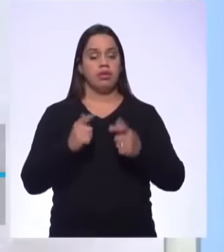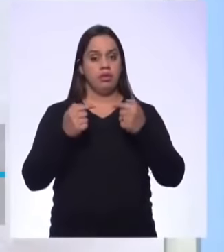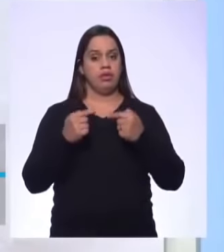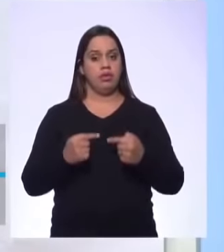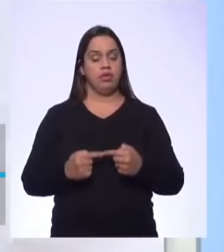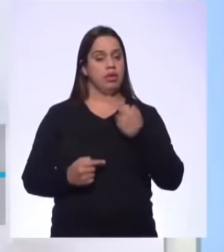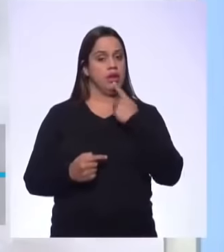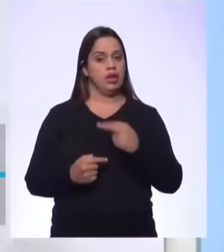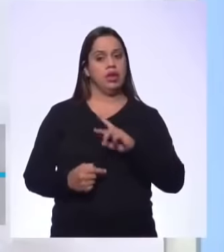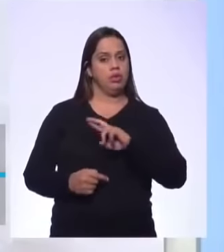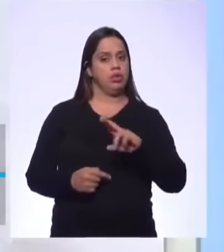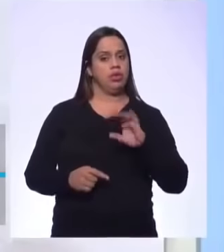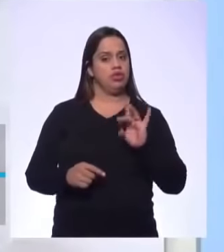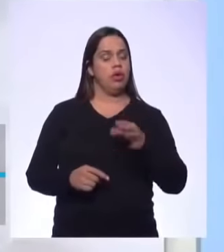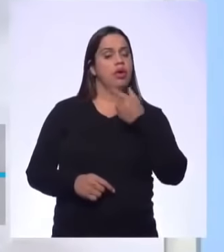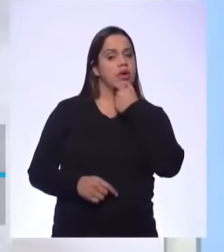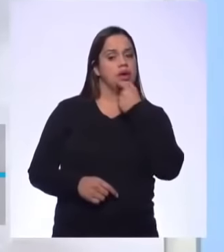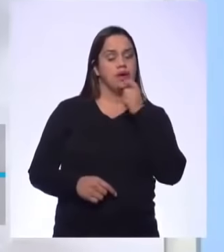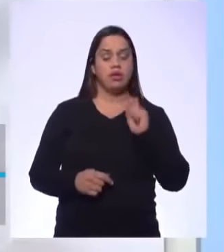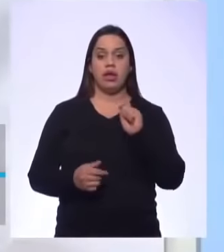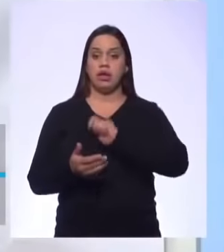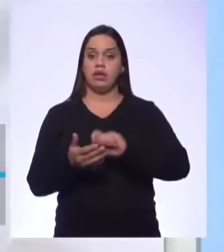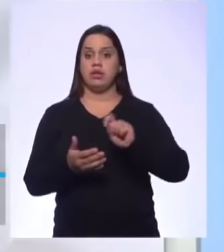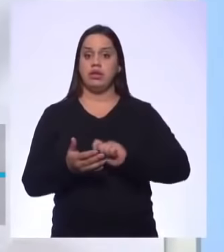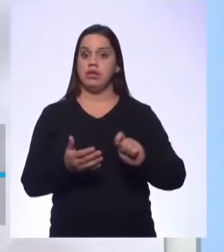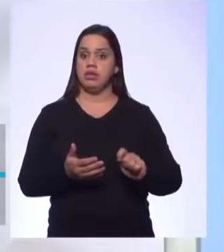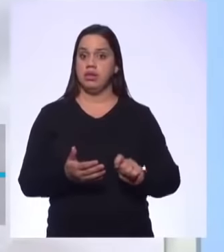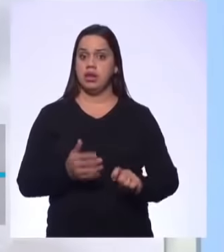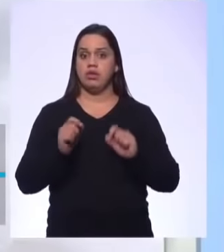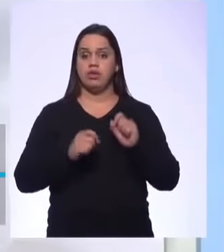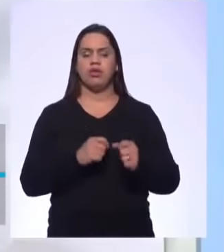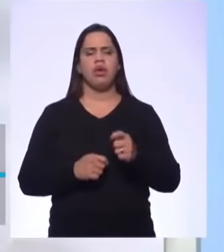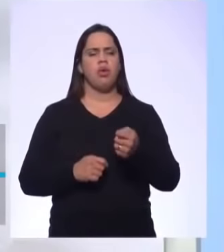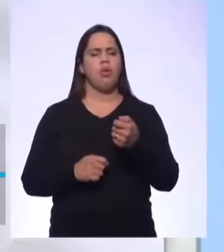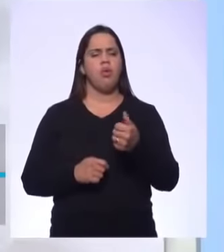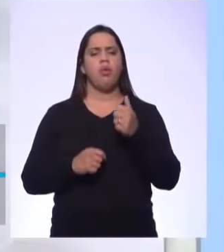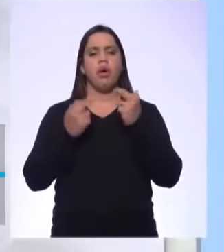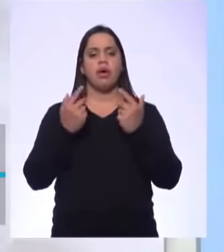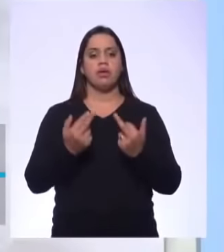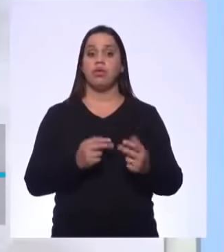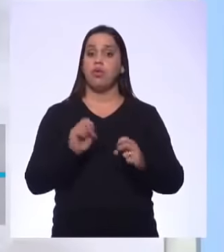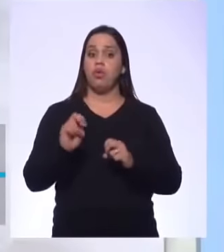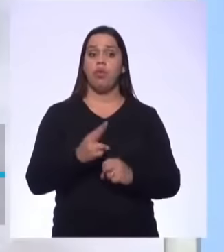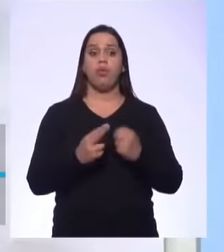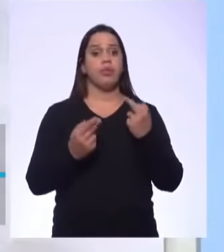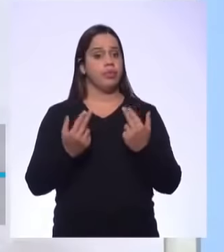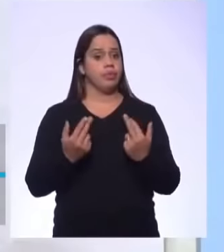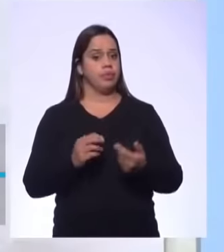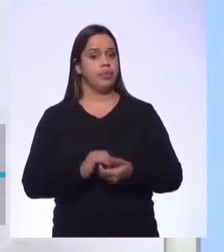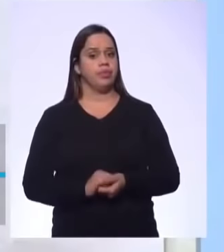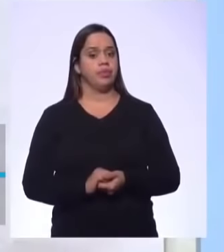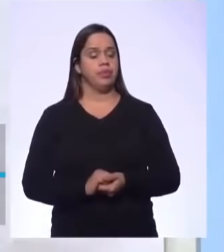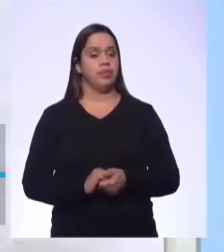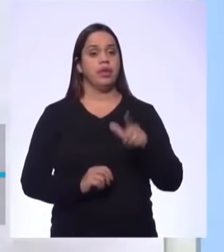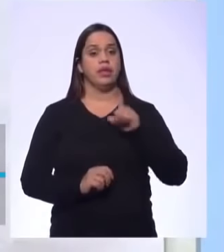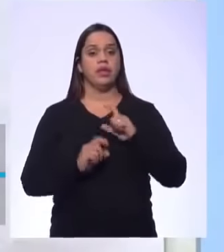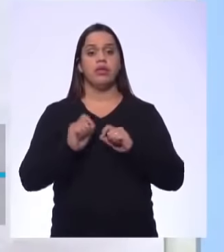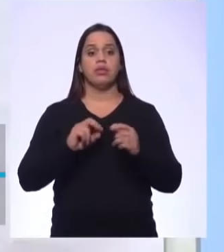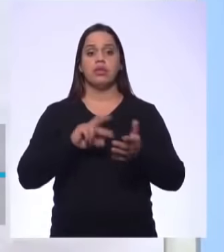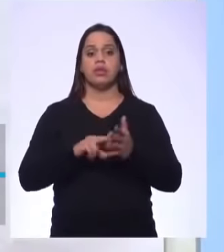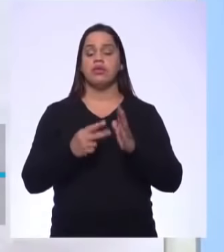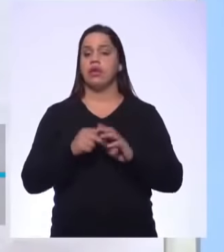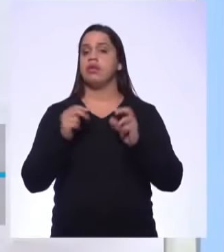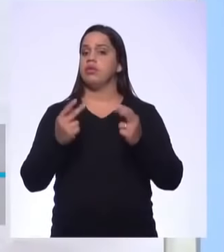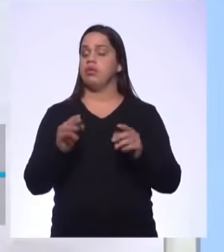só o inglês, que são escritas praticamente quase igual, né, ou igual, que elas têm o mesmo